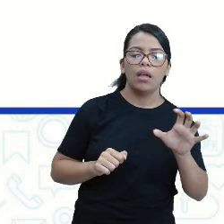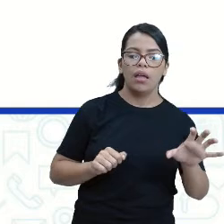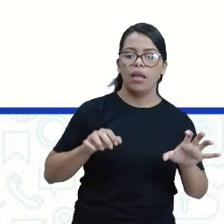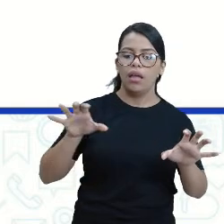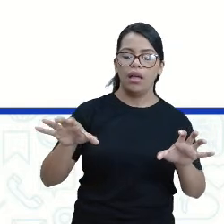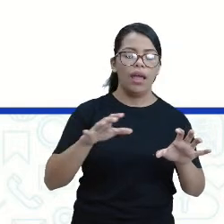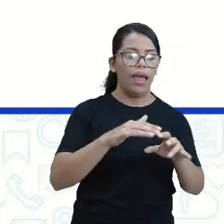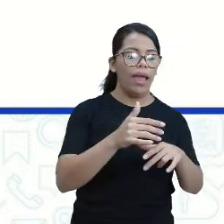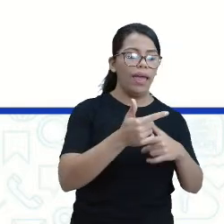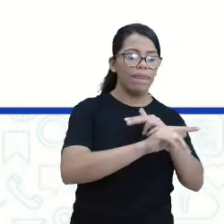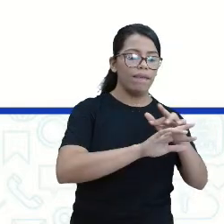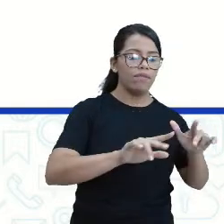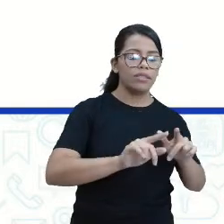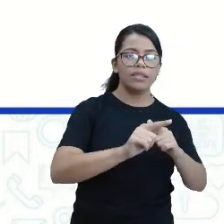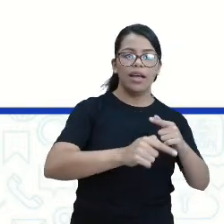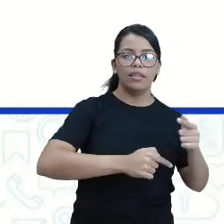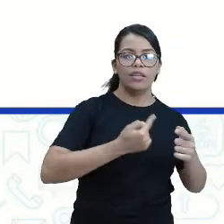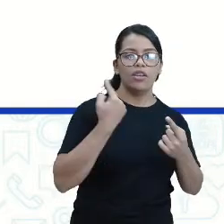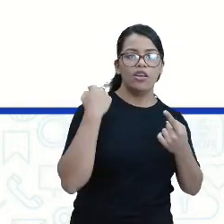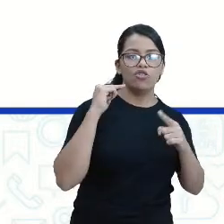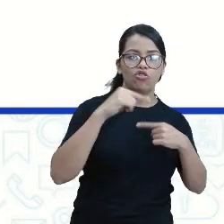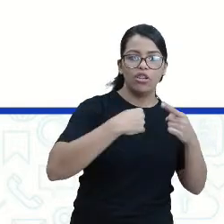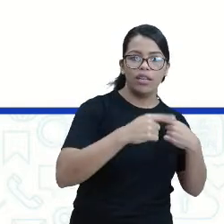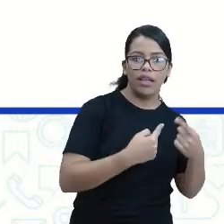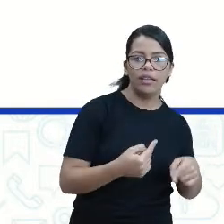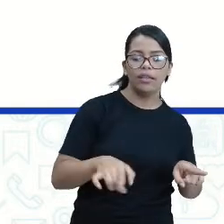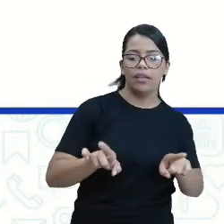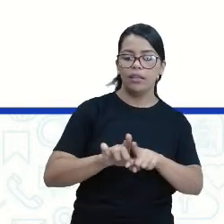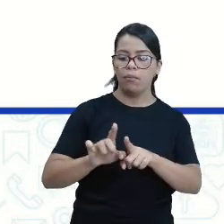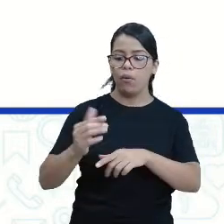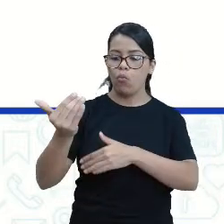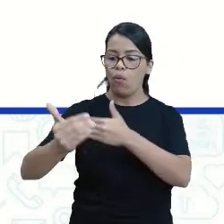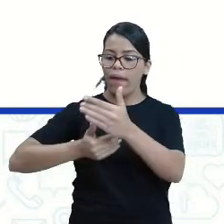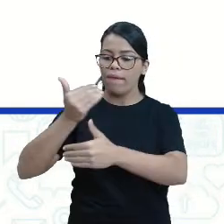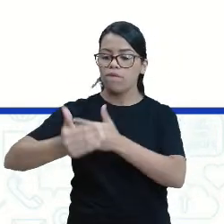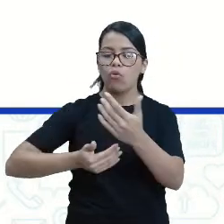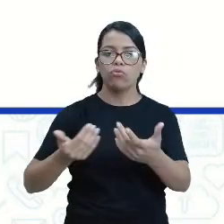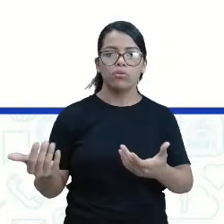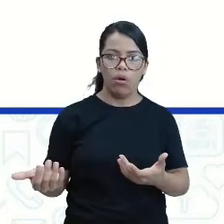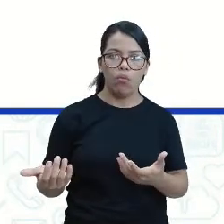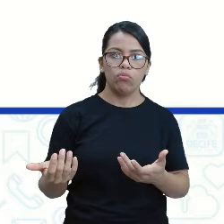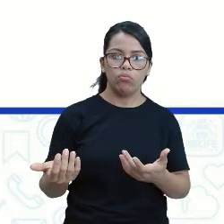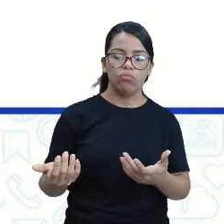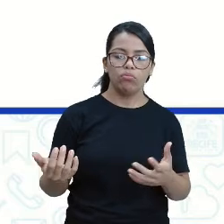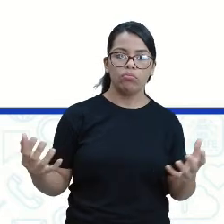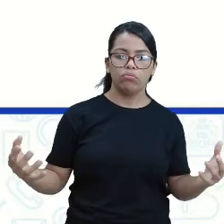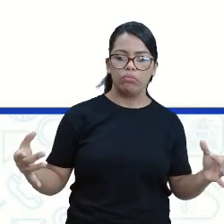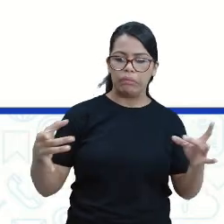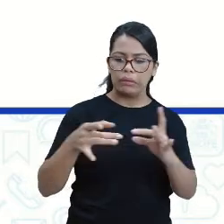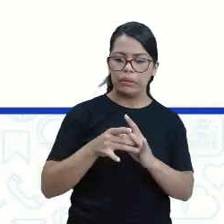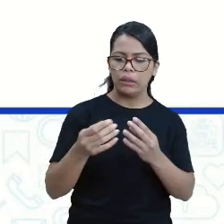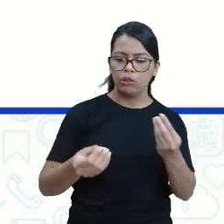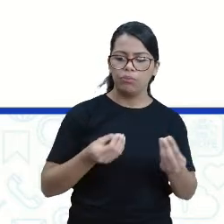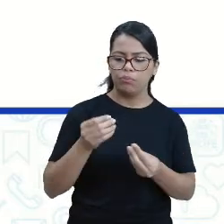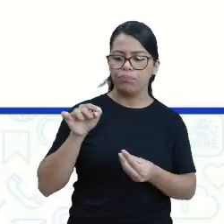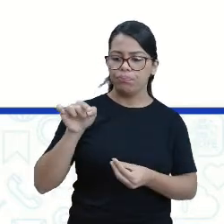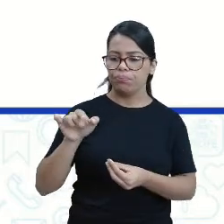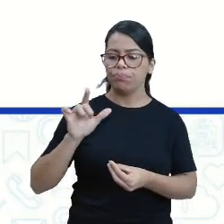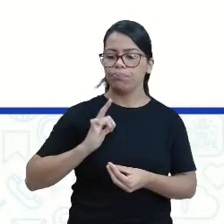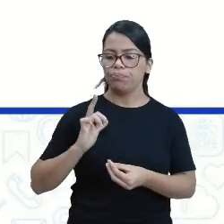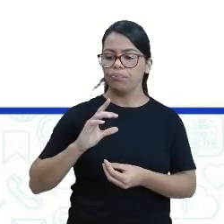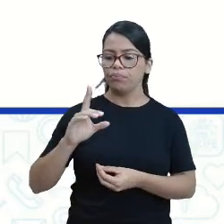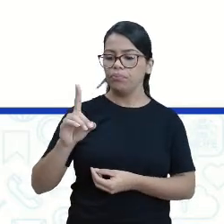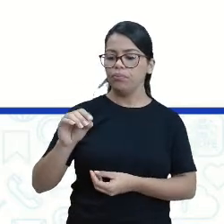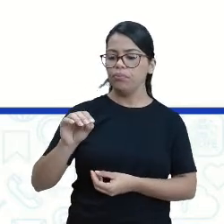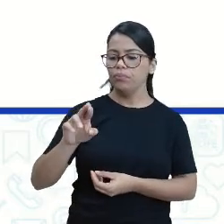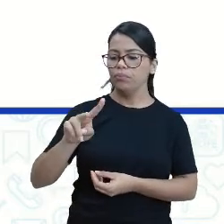evolução? Aí eu vou falar com vocês uma coisa. Tem a teoria da evolução. E a teoria da evolução, a gente sabe que Darwin chegou